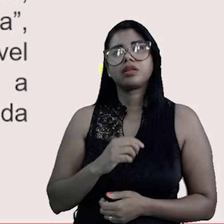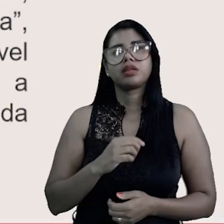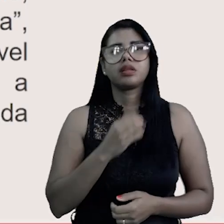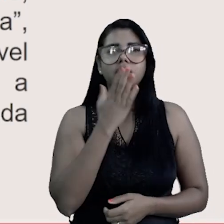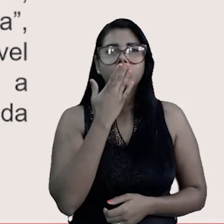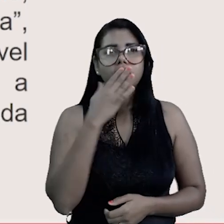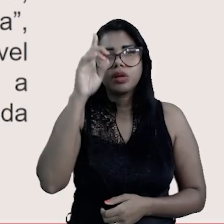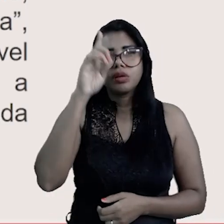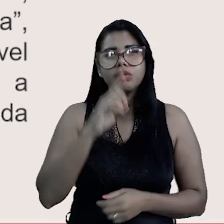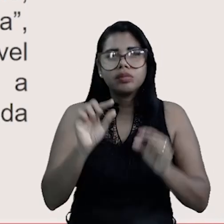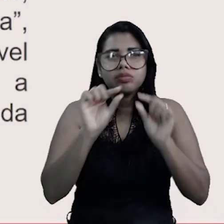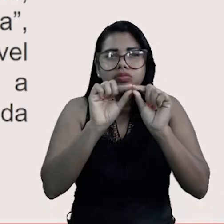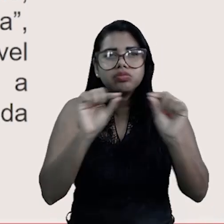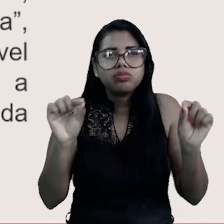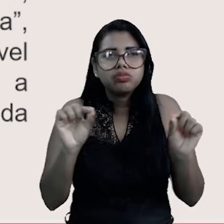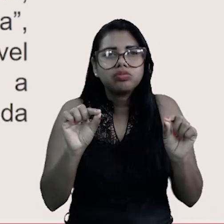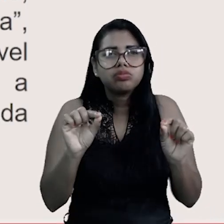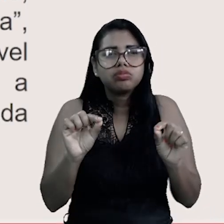tantas pessoas no Brasil não se